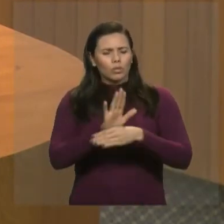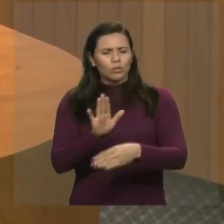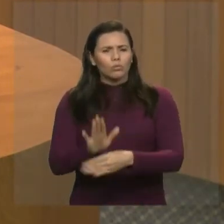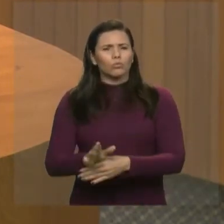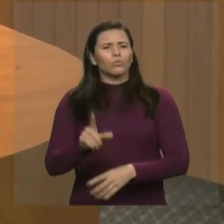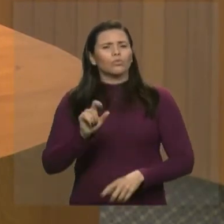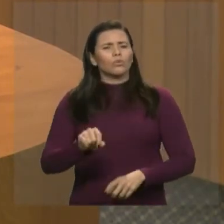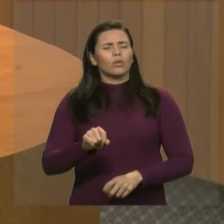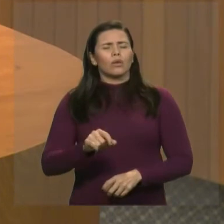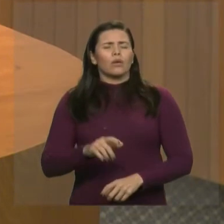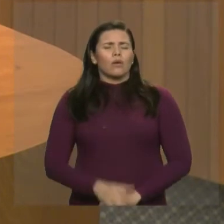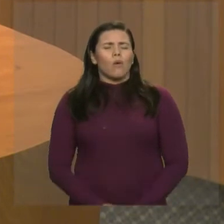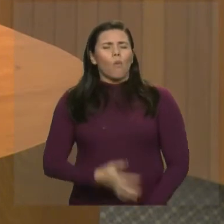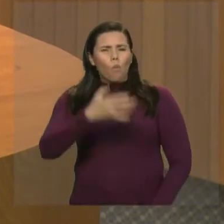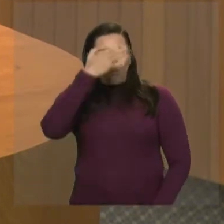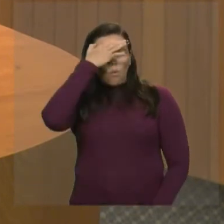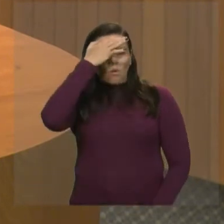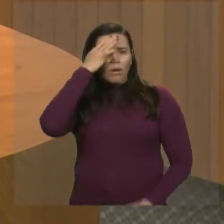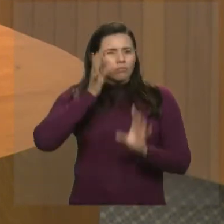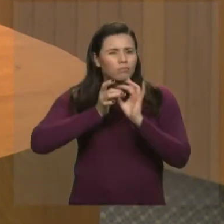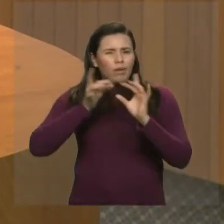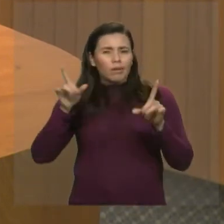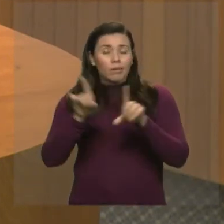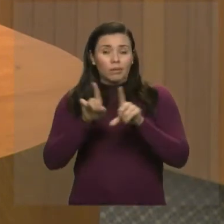cidadãos patriotas.